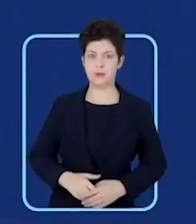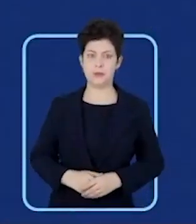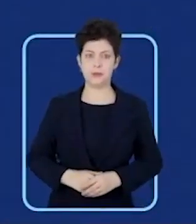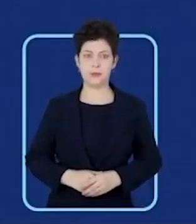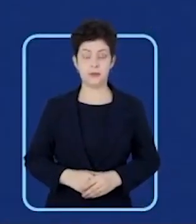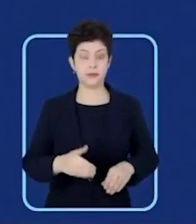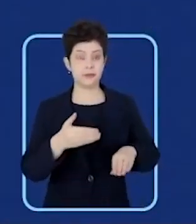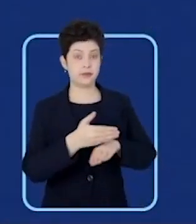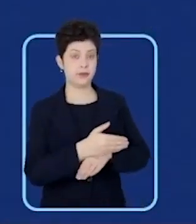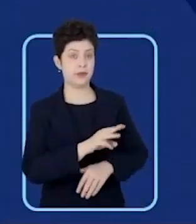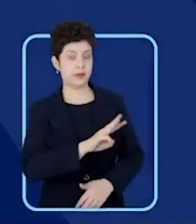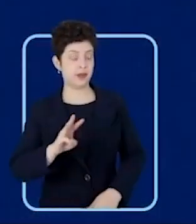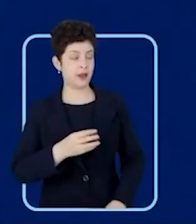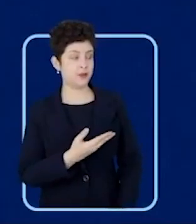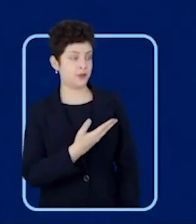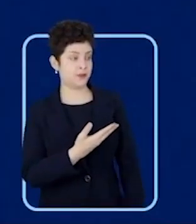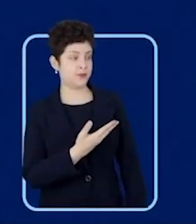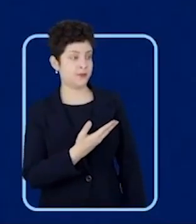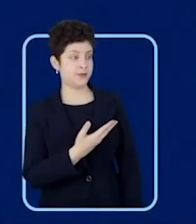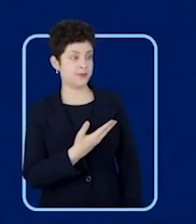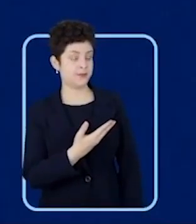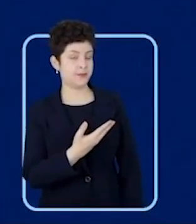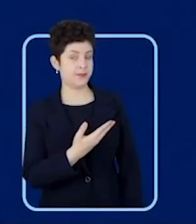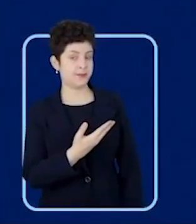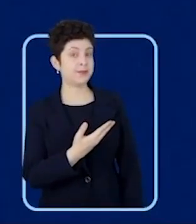Sintra. Acesse o site